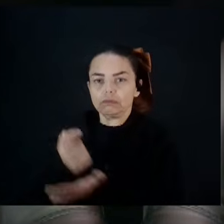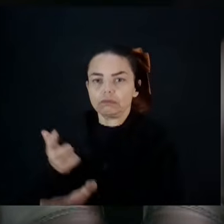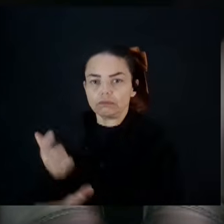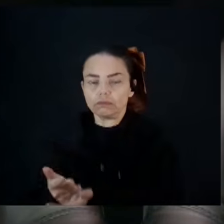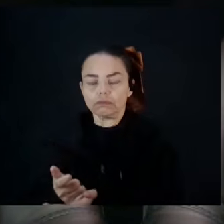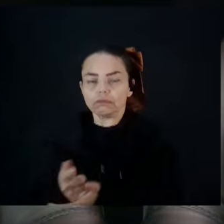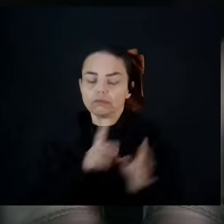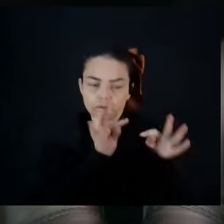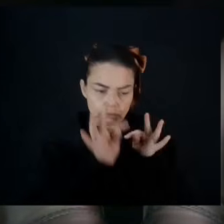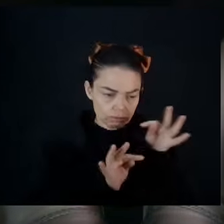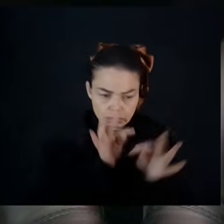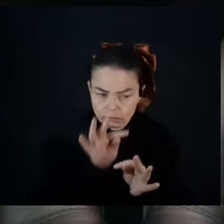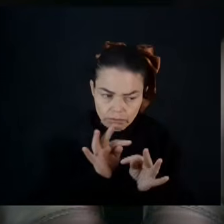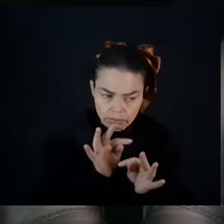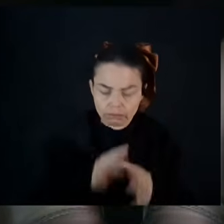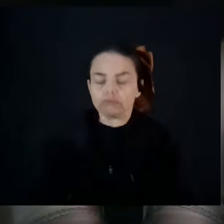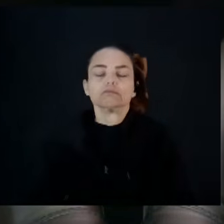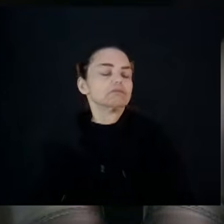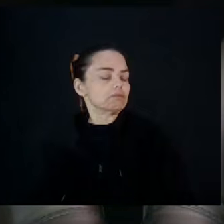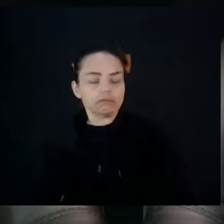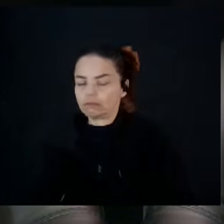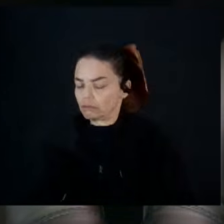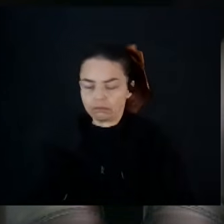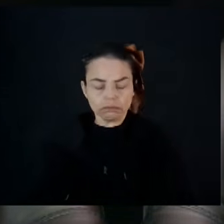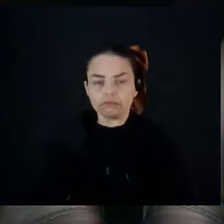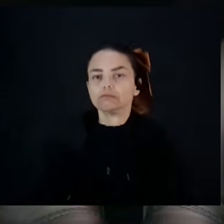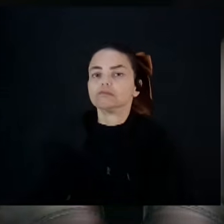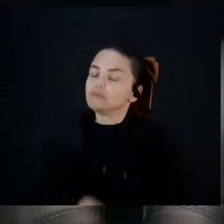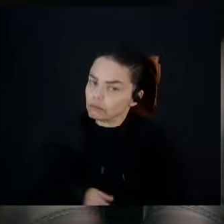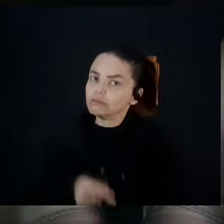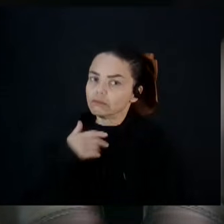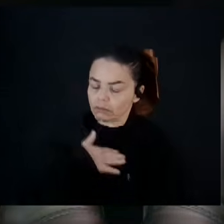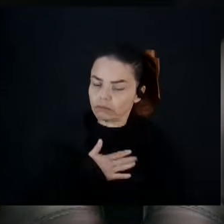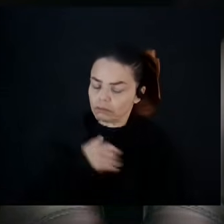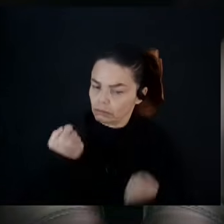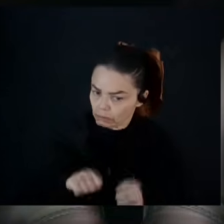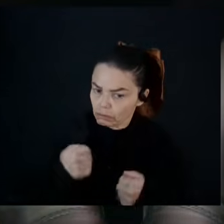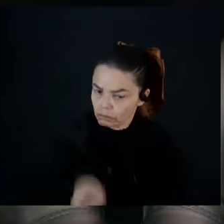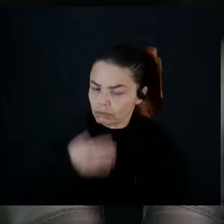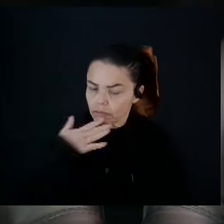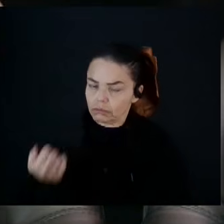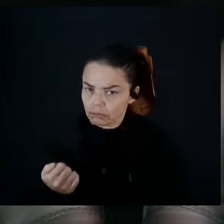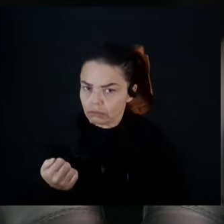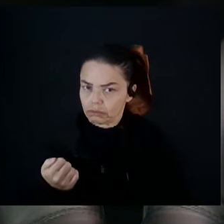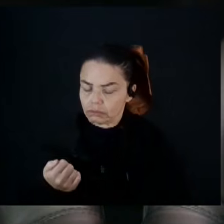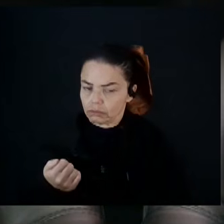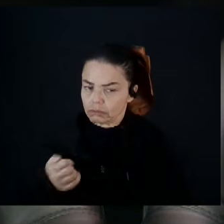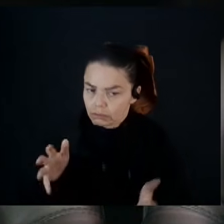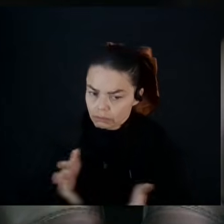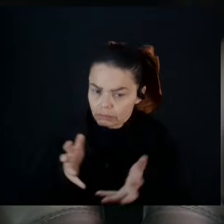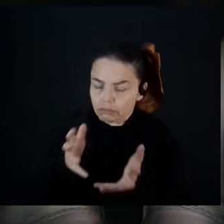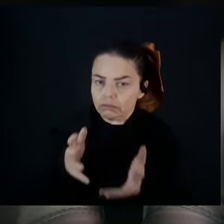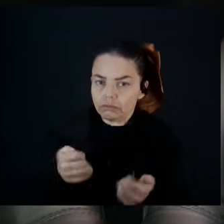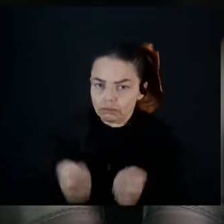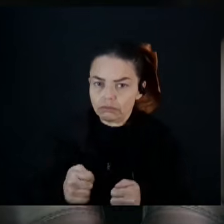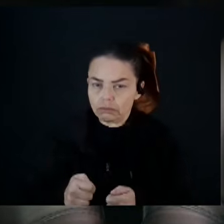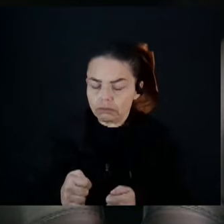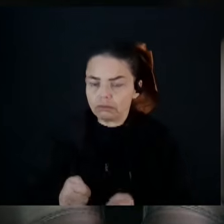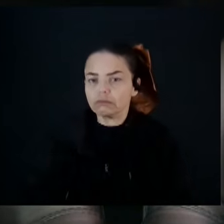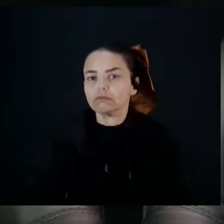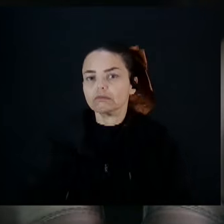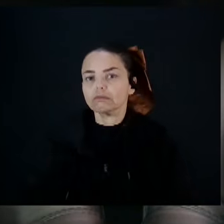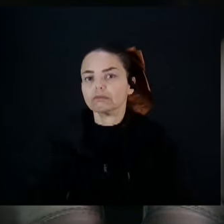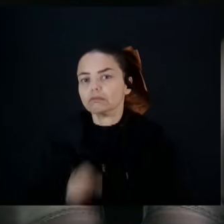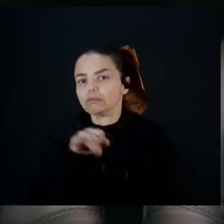não vamos, né? Sim. Custa. Um gasto, um investimento, uma motivação, eu preciso de tudo isso. Mas se eu quero